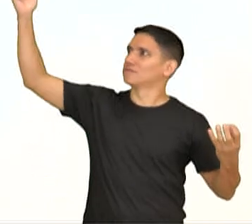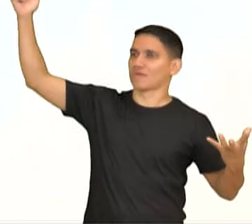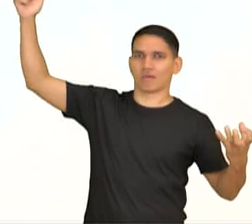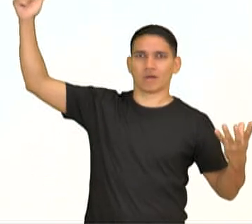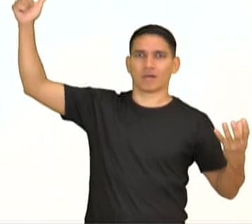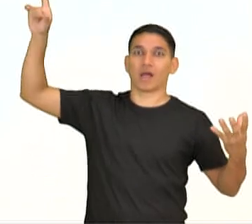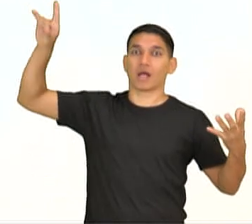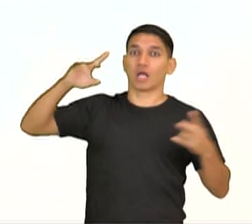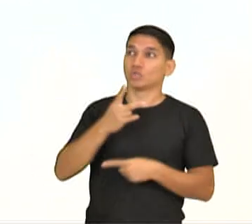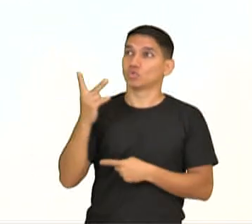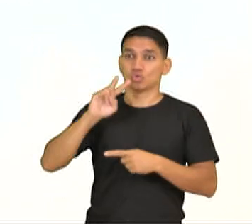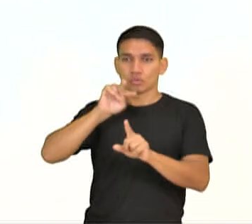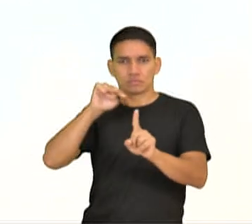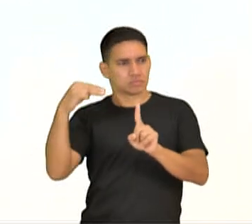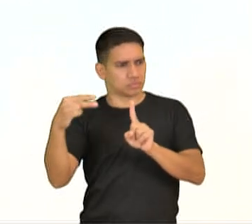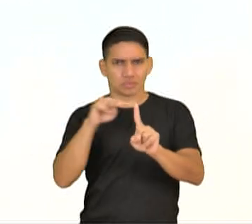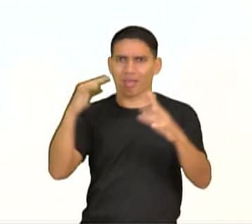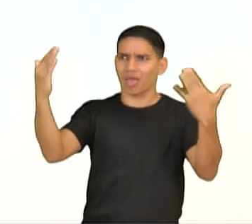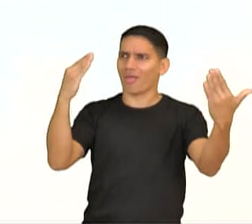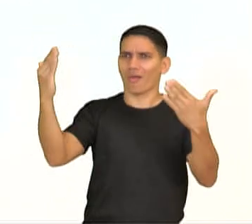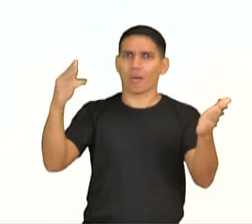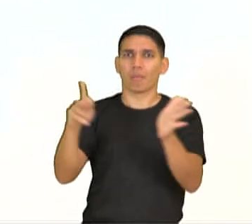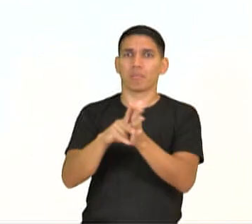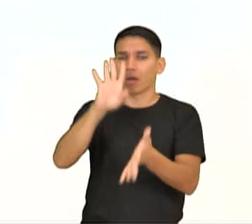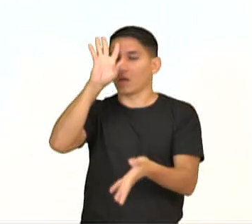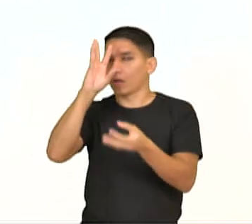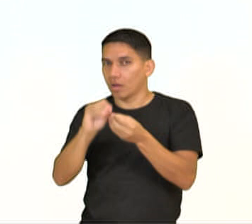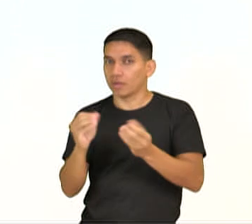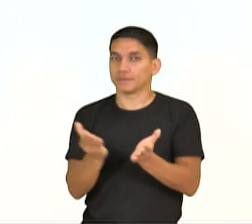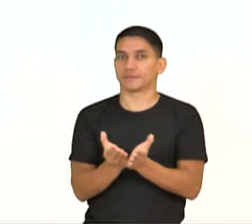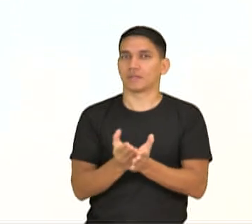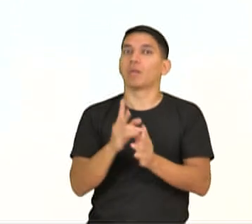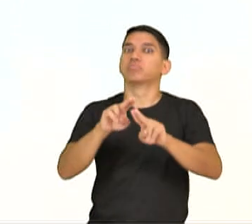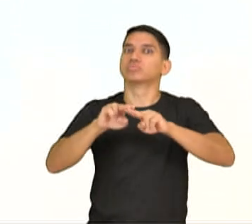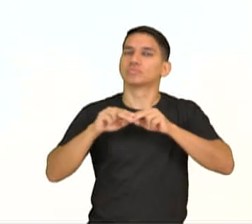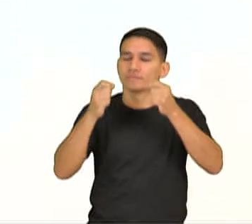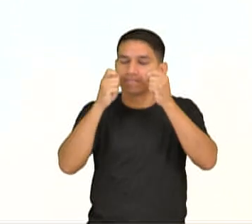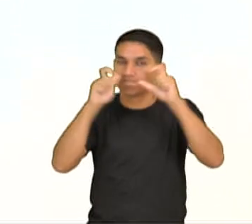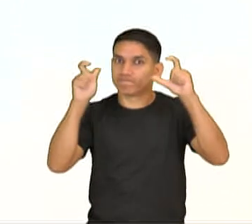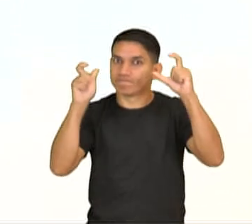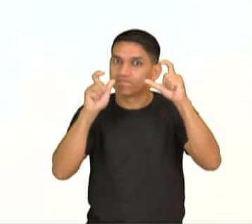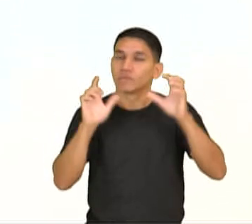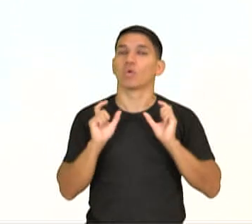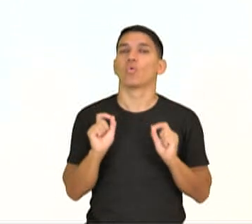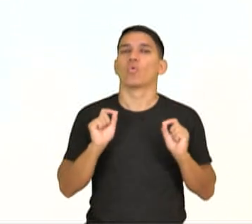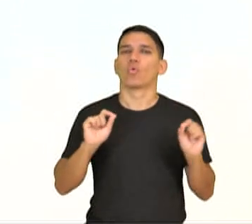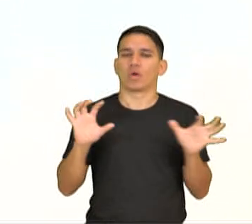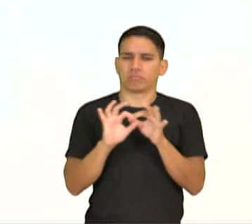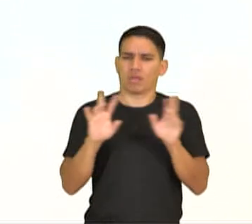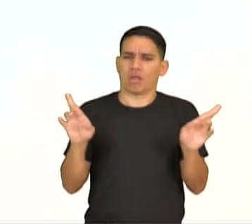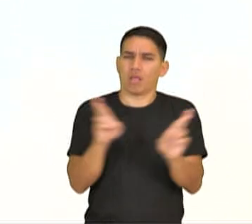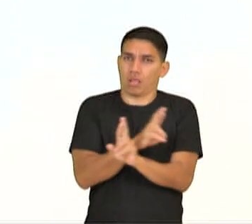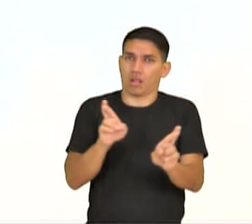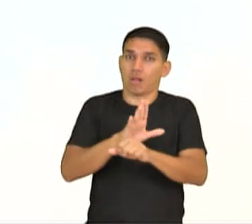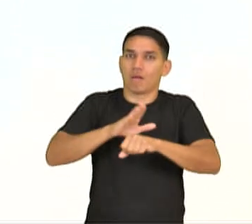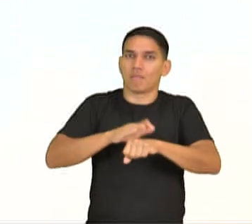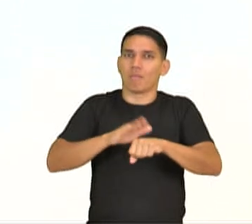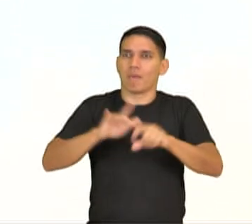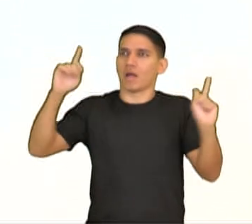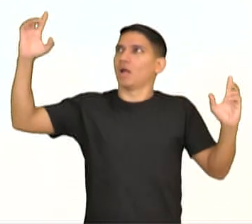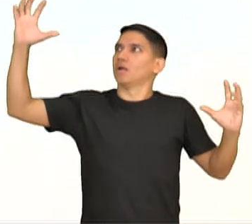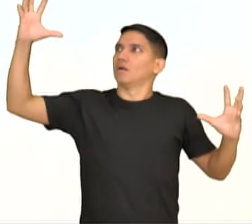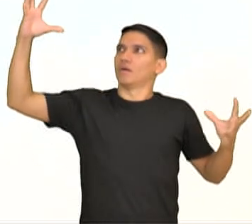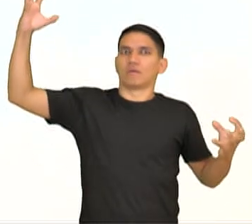do cristianismo. Então é necessário a gente prestar bem atenção que essas vinculações, ora se aproximam